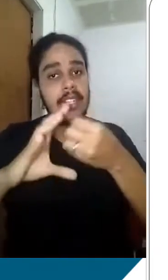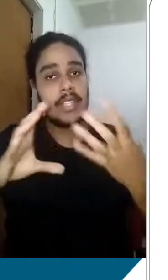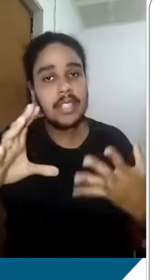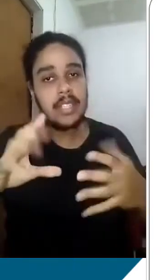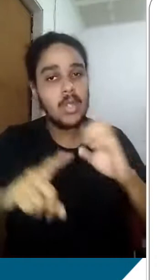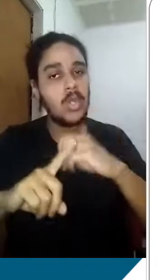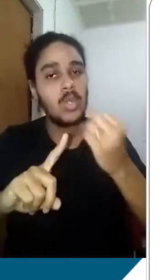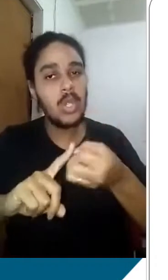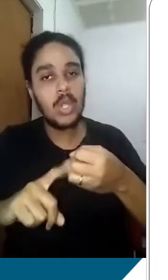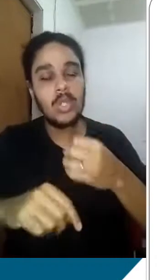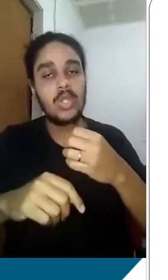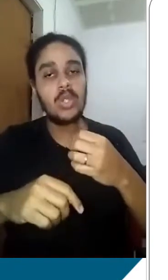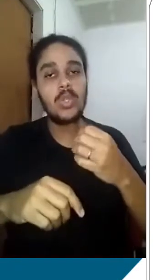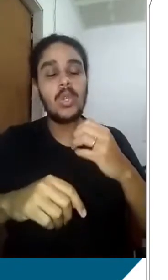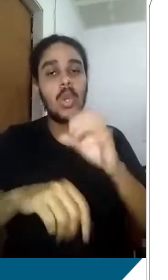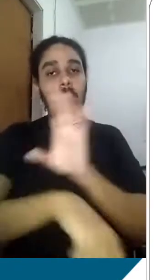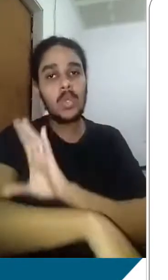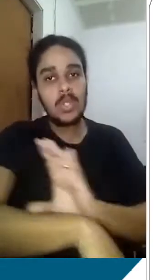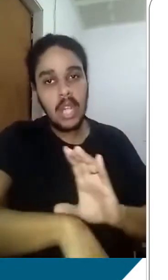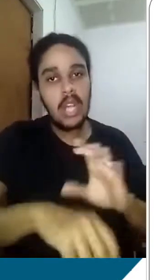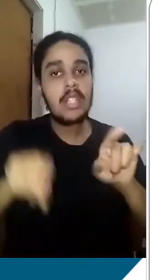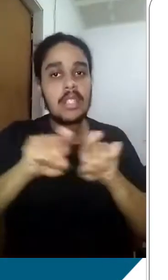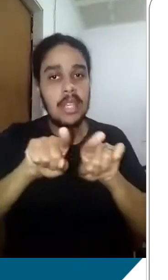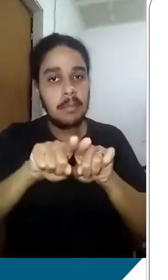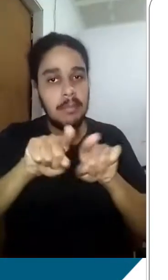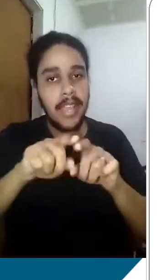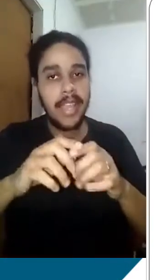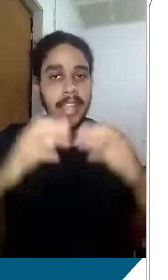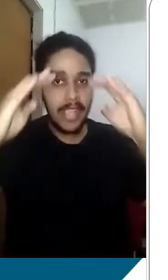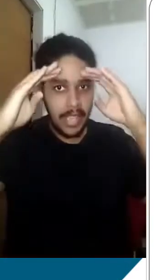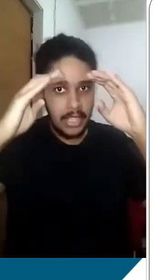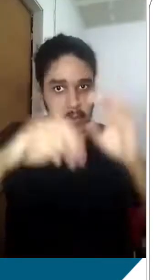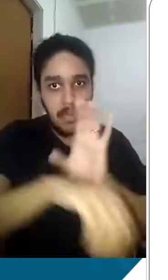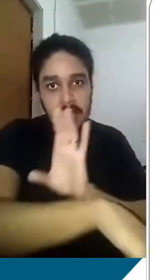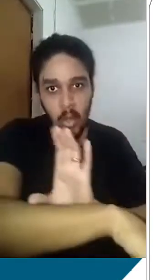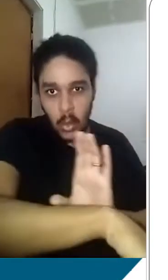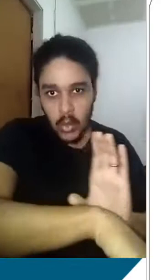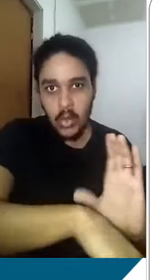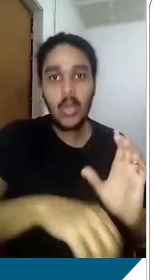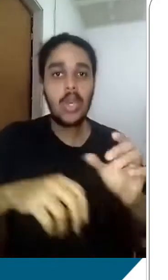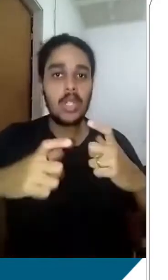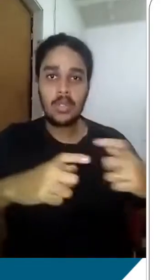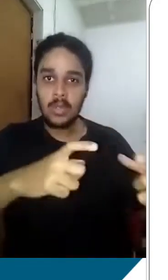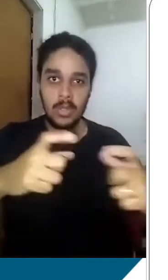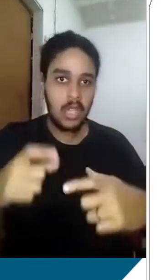né, ou seja, respeitando também a diversidade de culturas dos lugares,